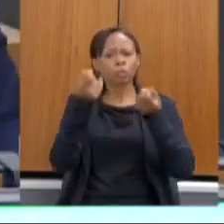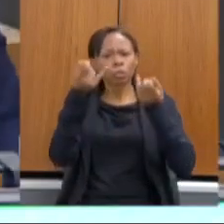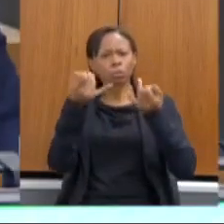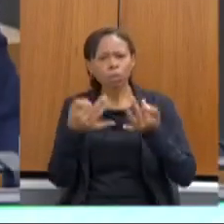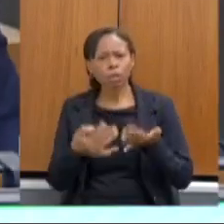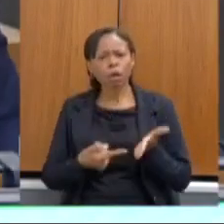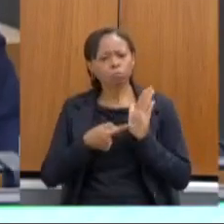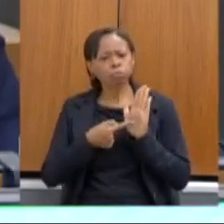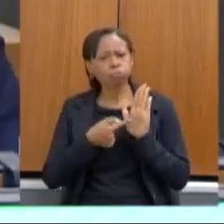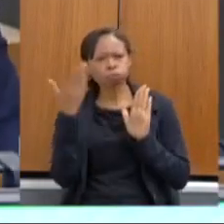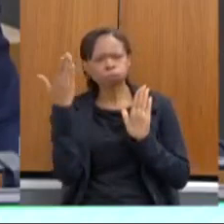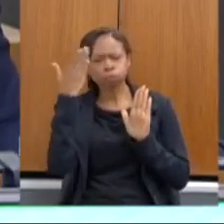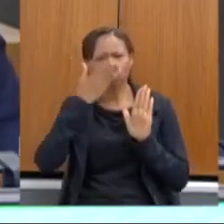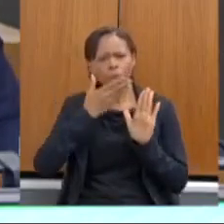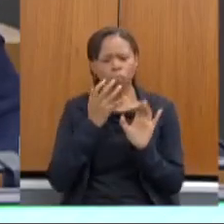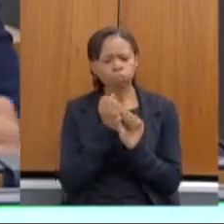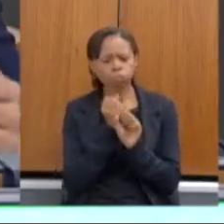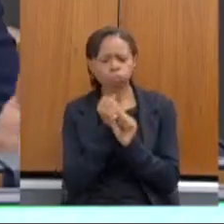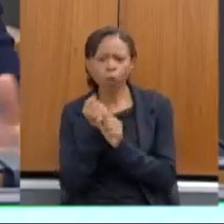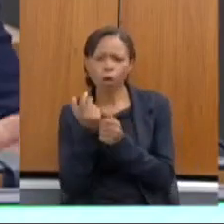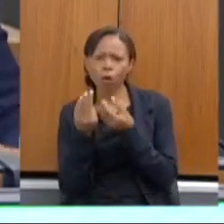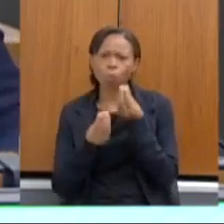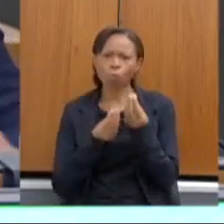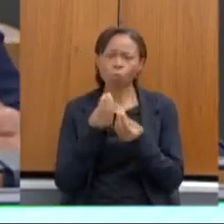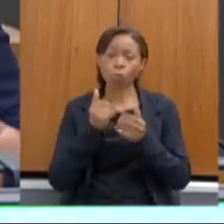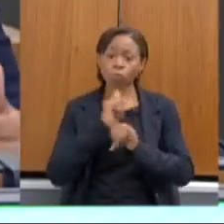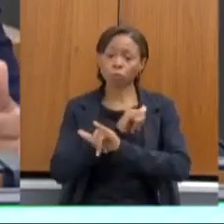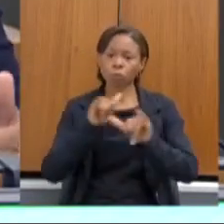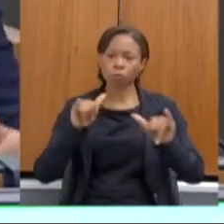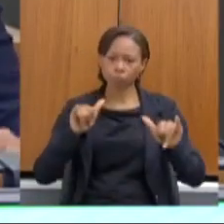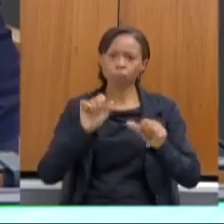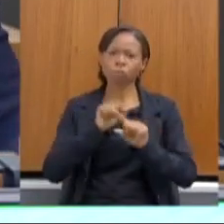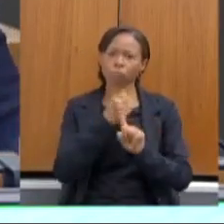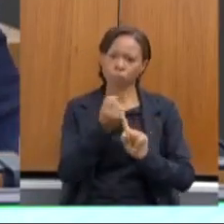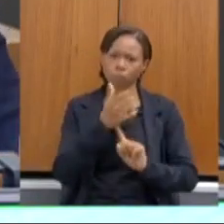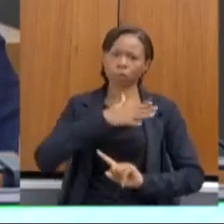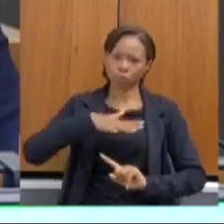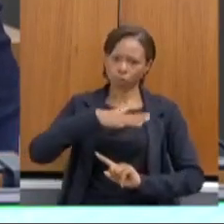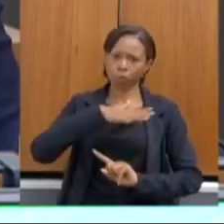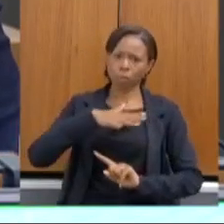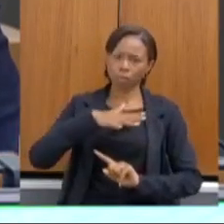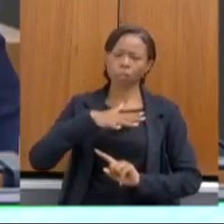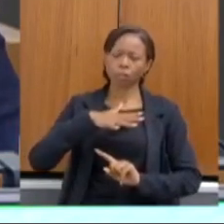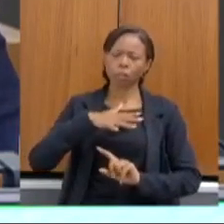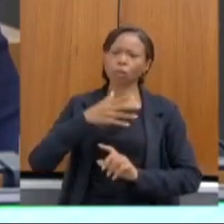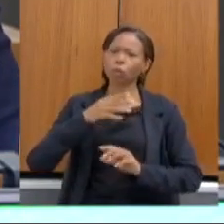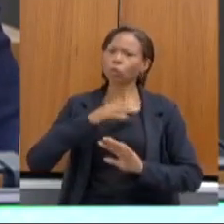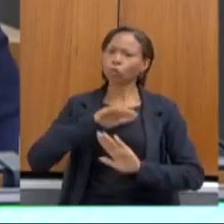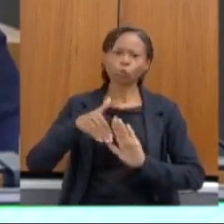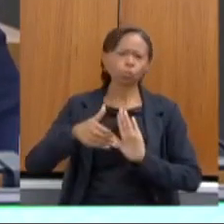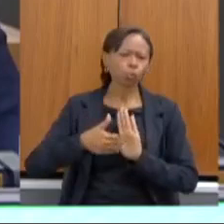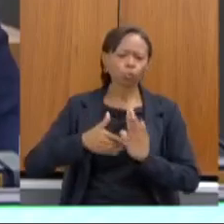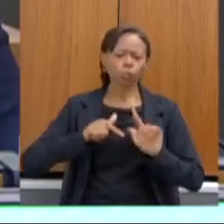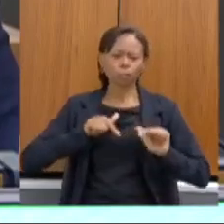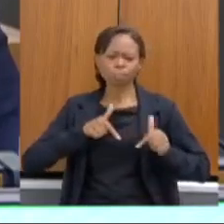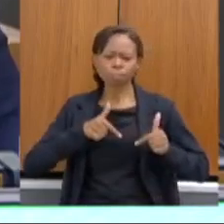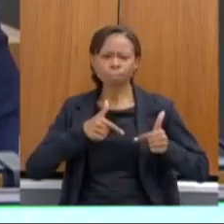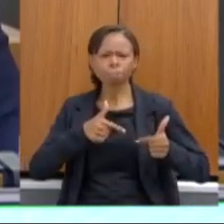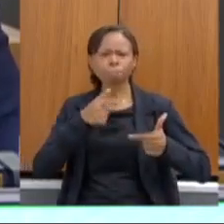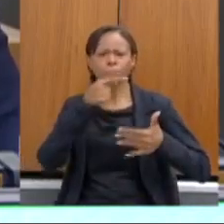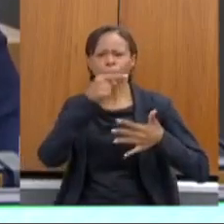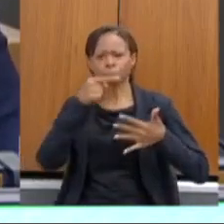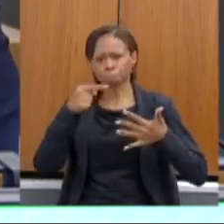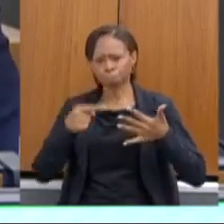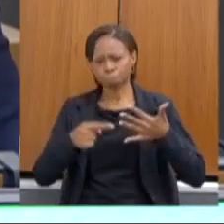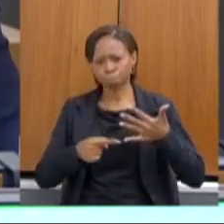de fazer chegar a toda sociedade por meio de seus representantes todas as ações que